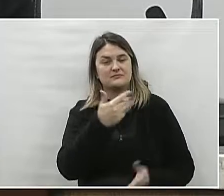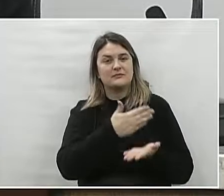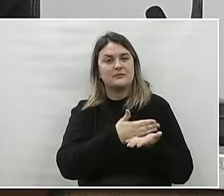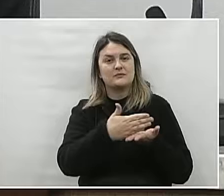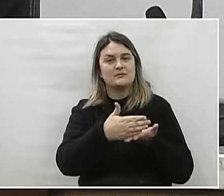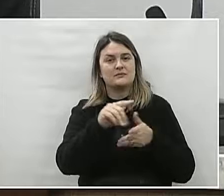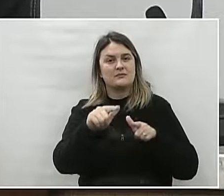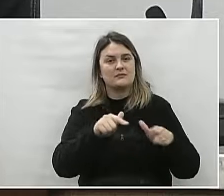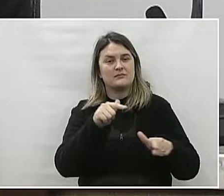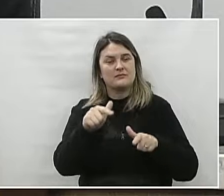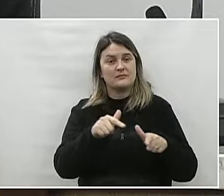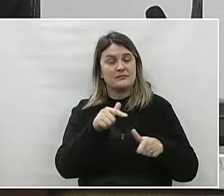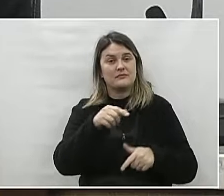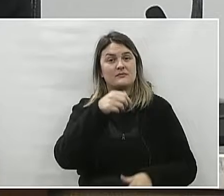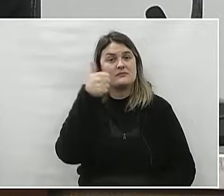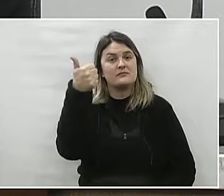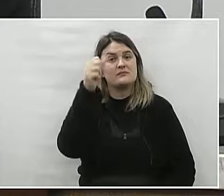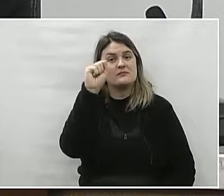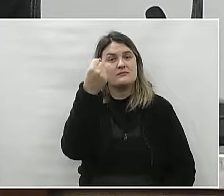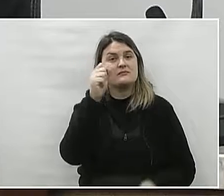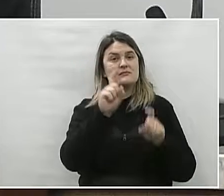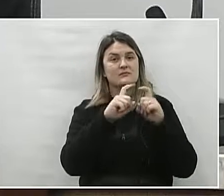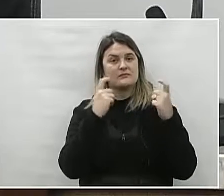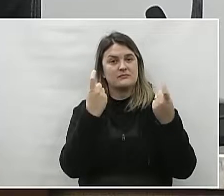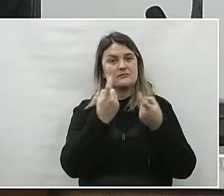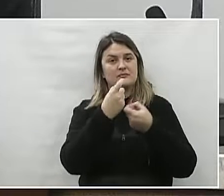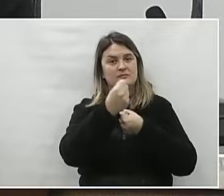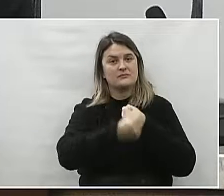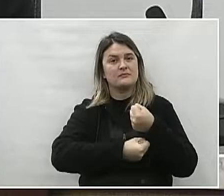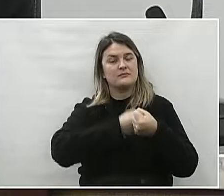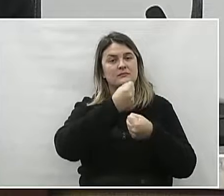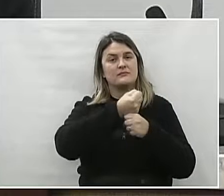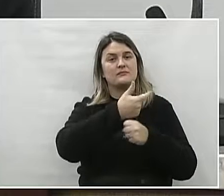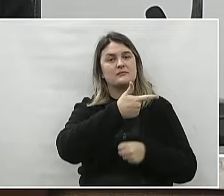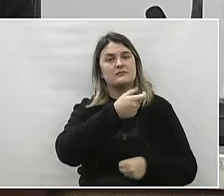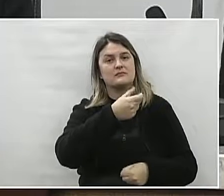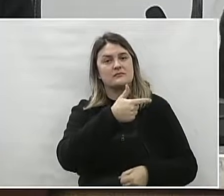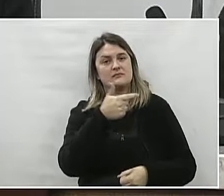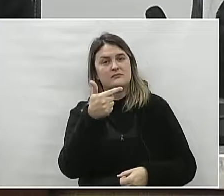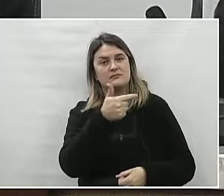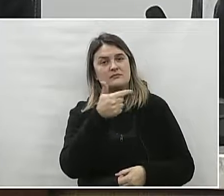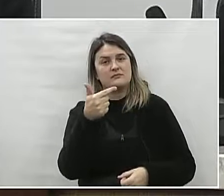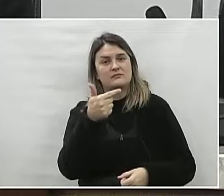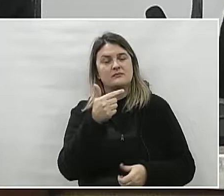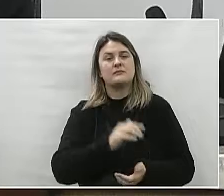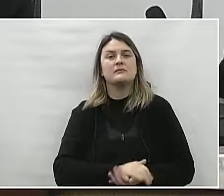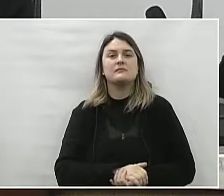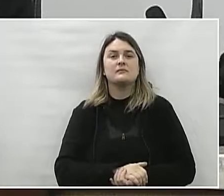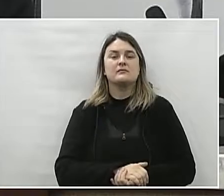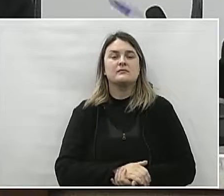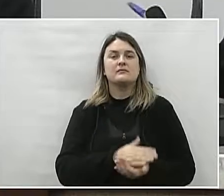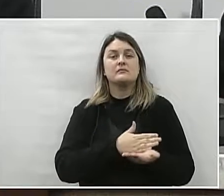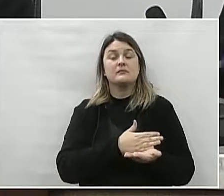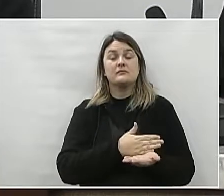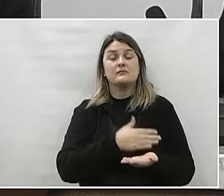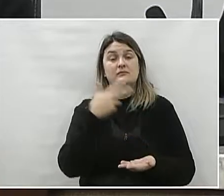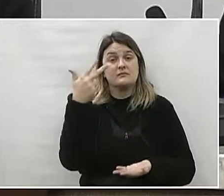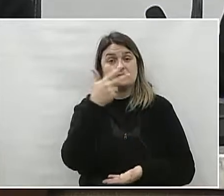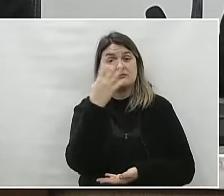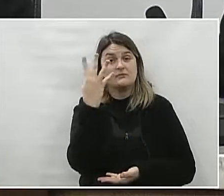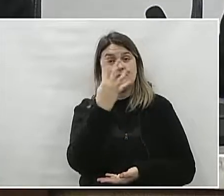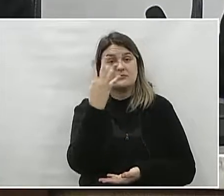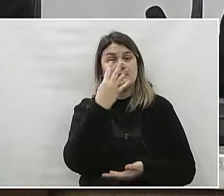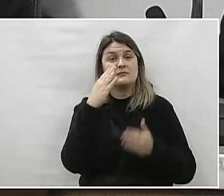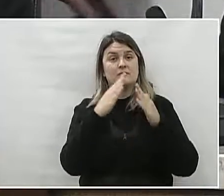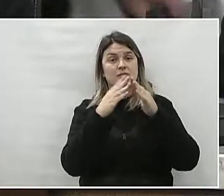Declaro abertos os trabalhos da 18ª reunião ordinária do exercício de 2022, da 34ª